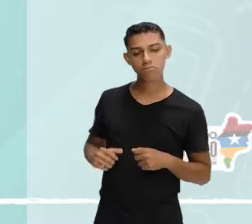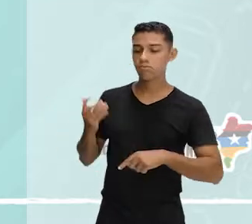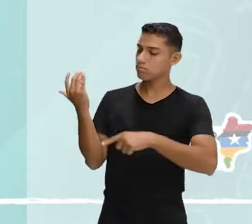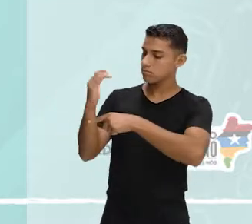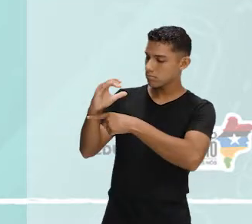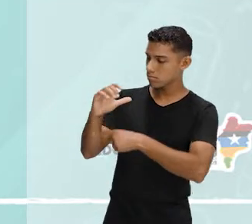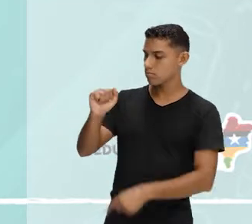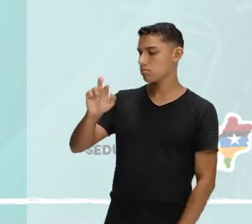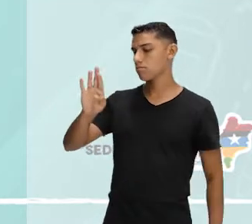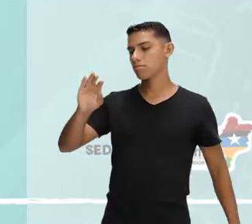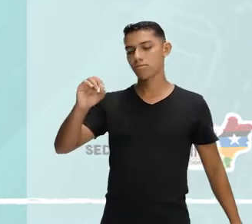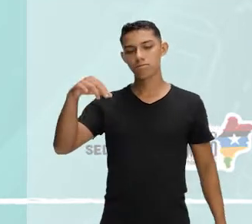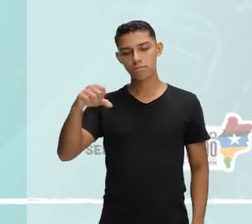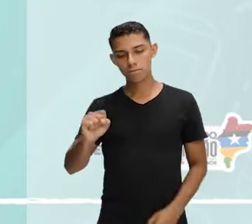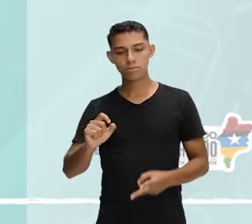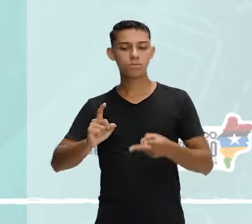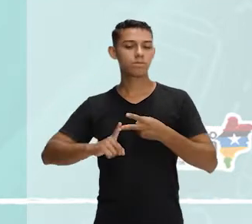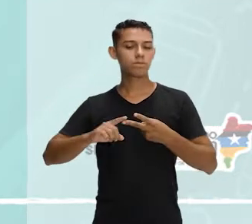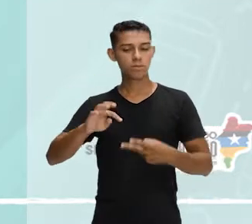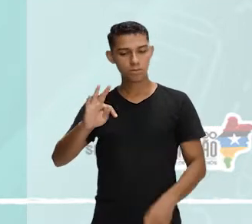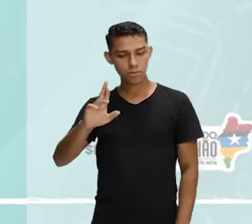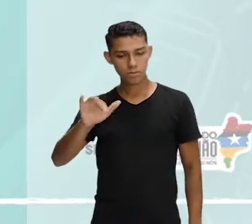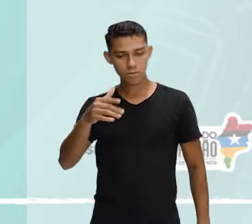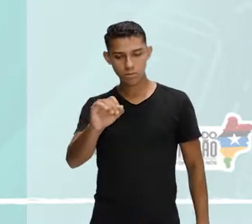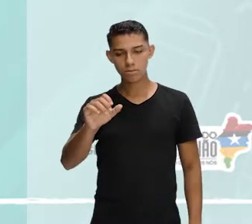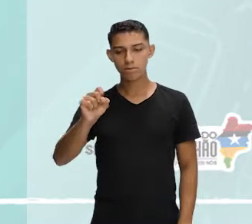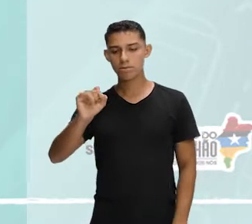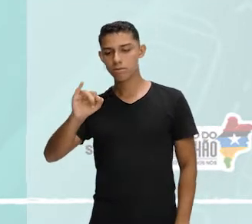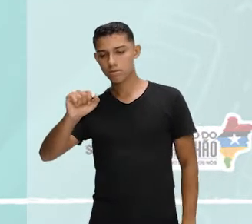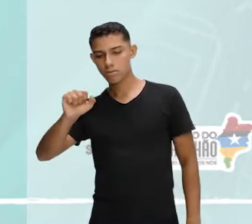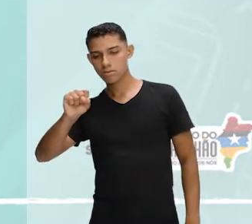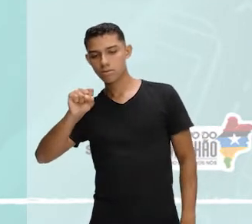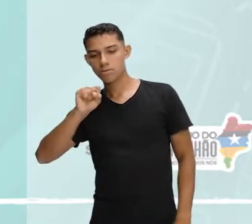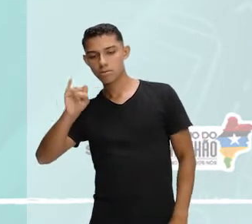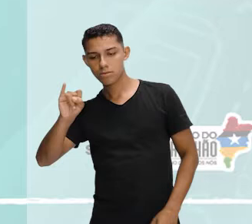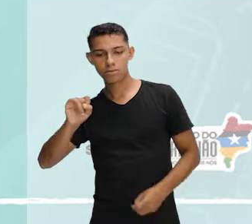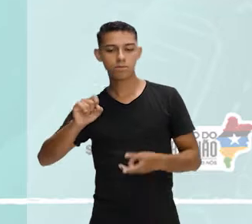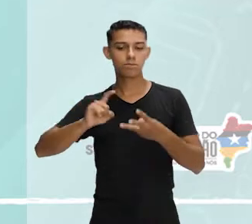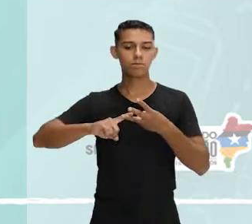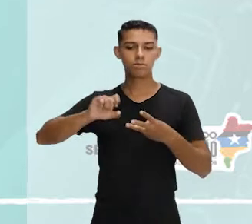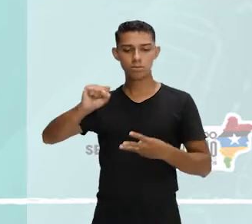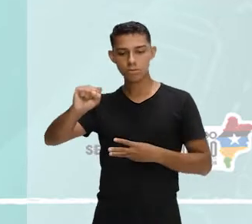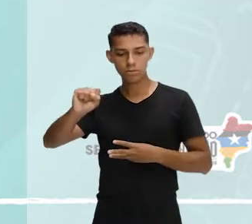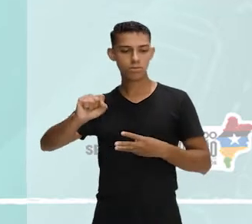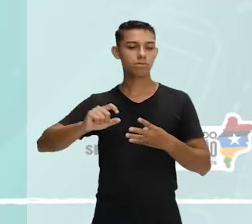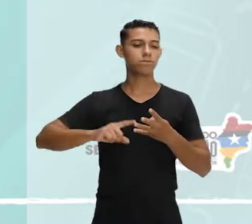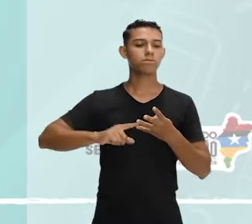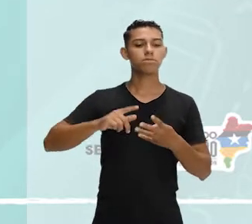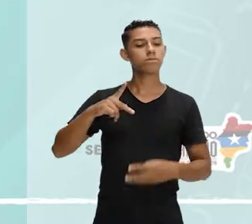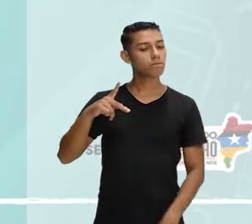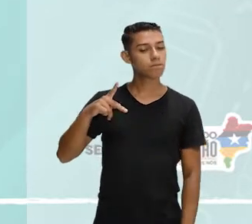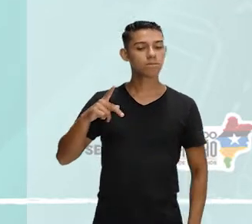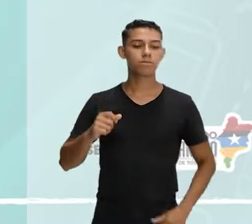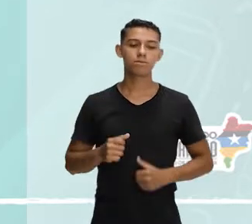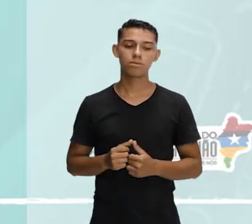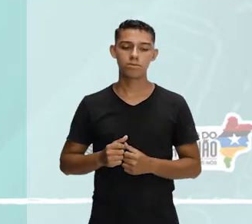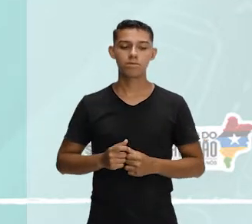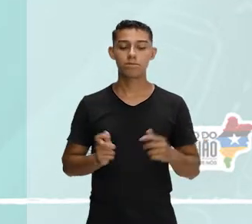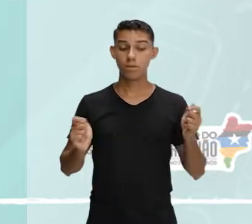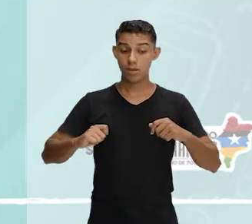carbono, traços de silício, de enxofre, de fósforo. O aço ele